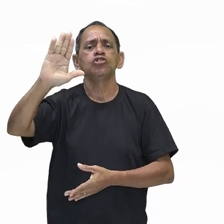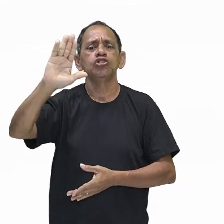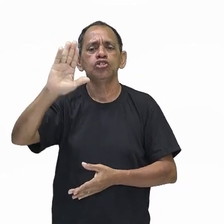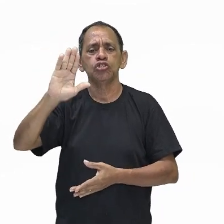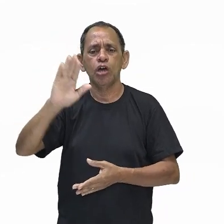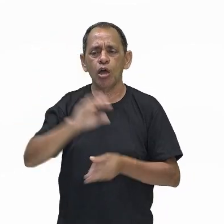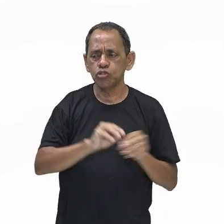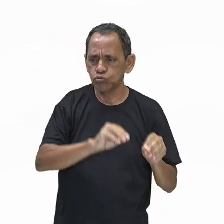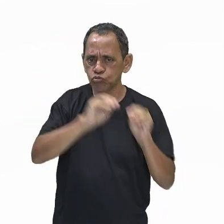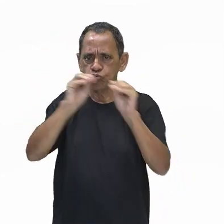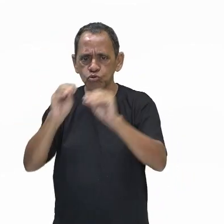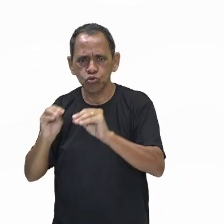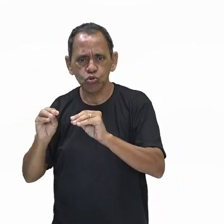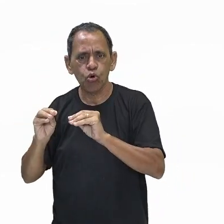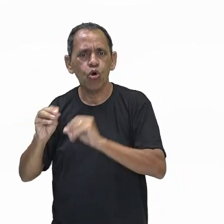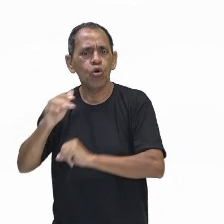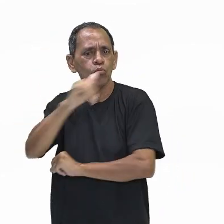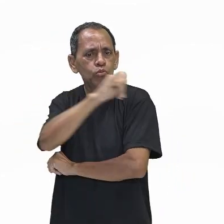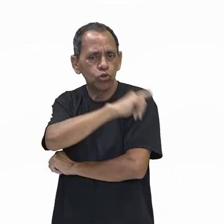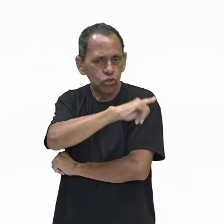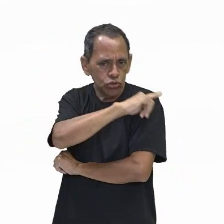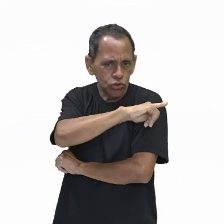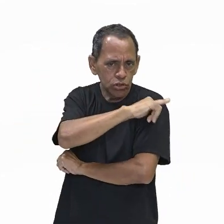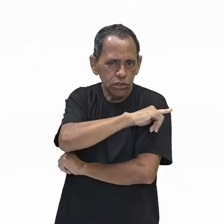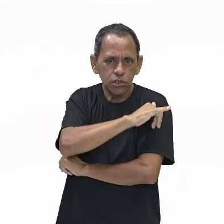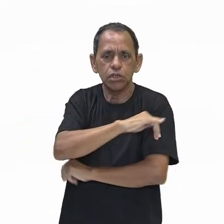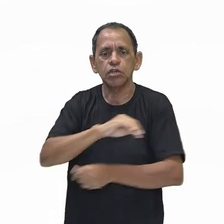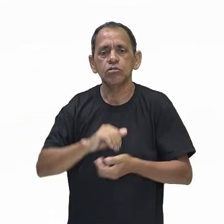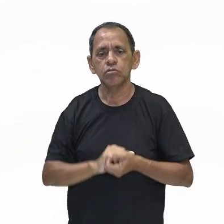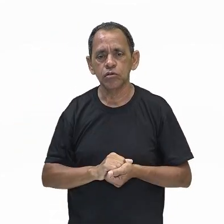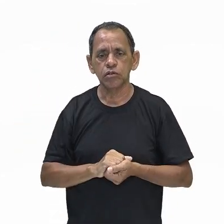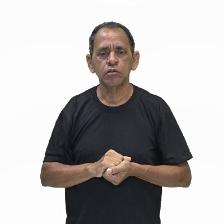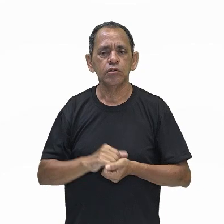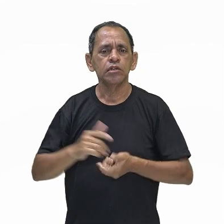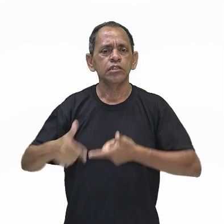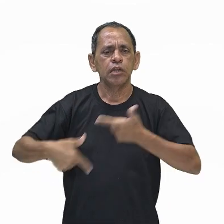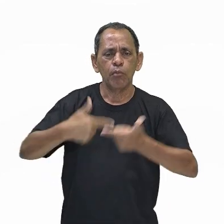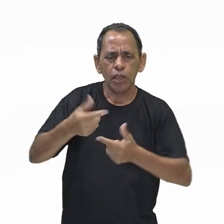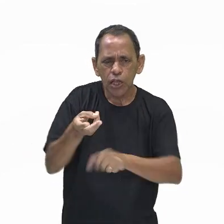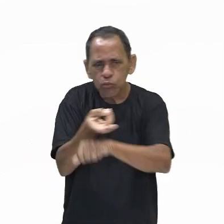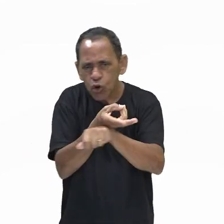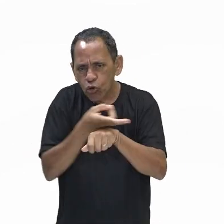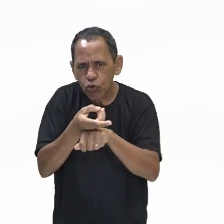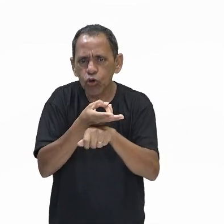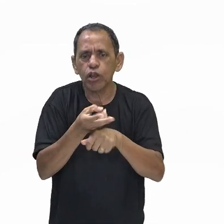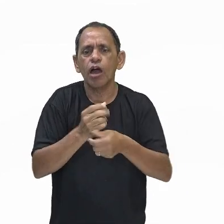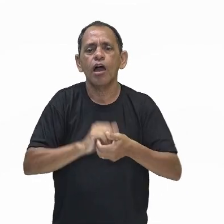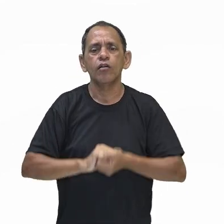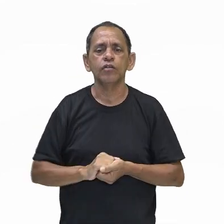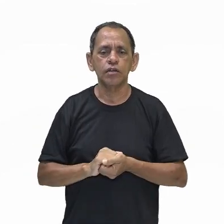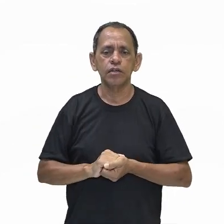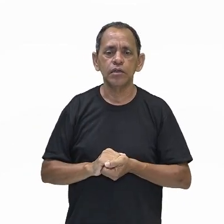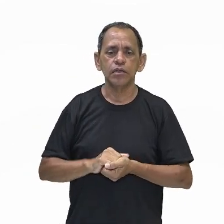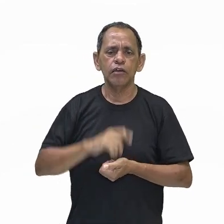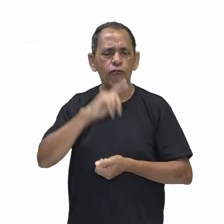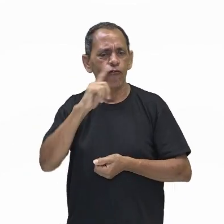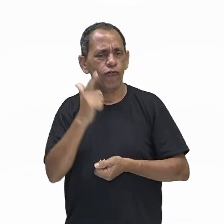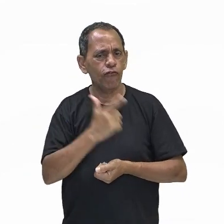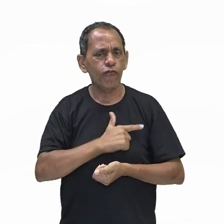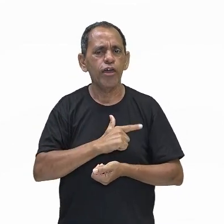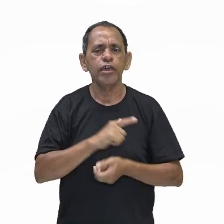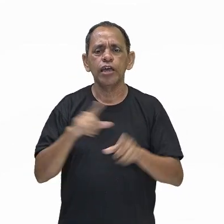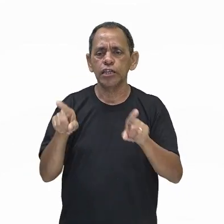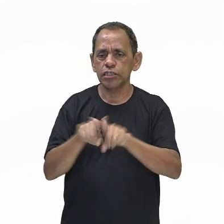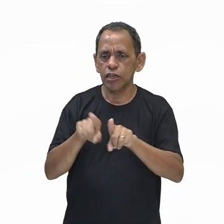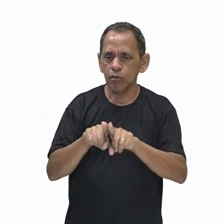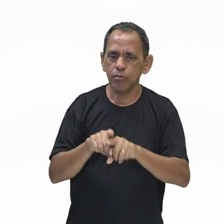mas não foi nada fácil, conseguiu emprego, mas ela também era meio estabanada, muito desligada, né? E muito inocente de uma